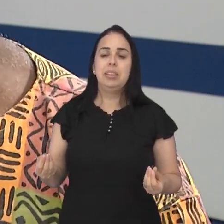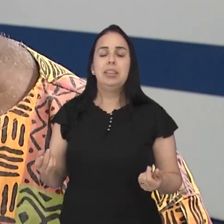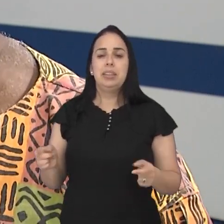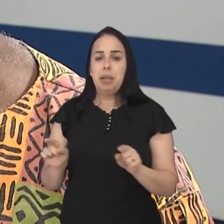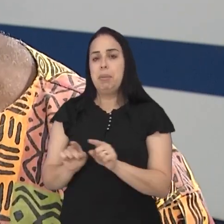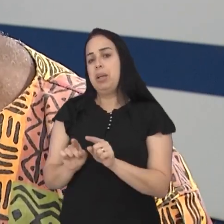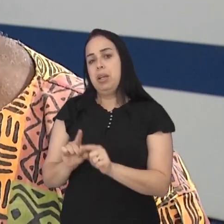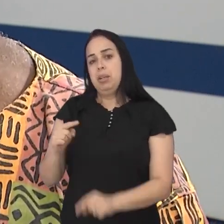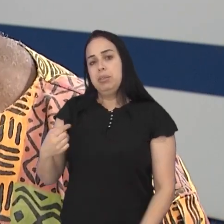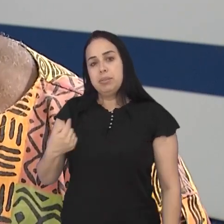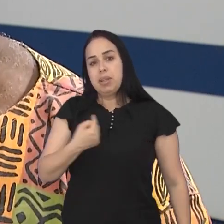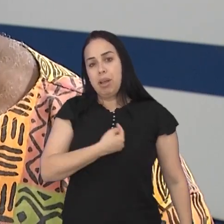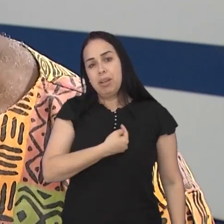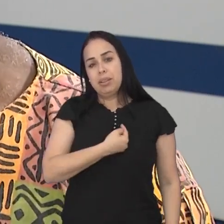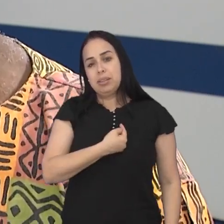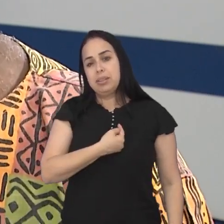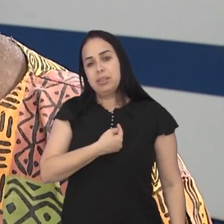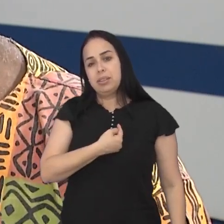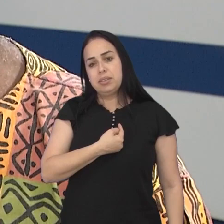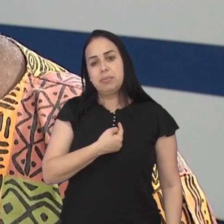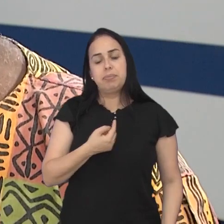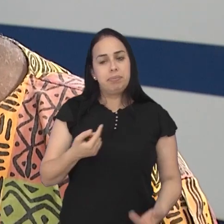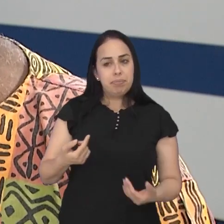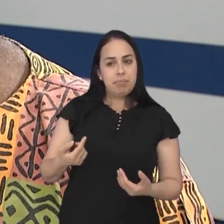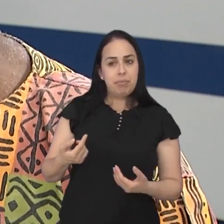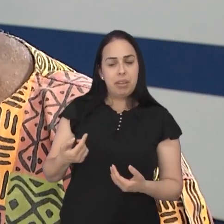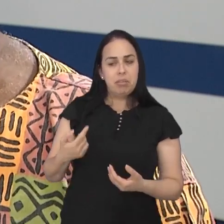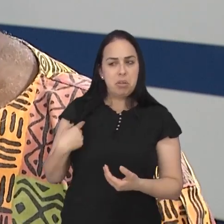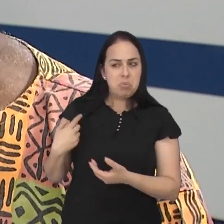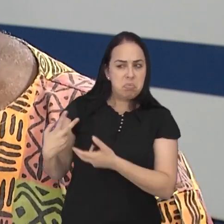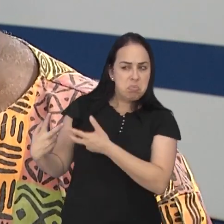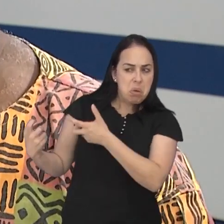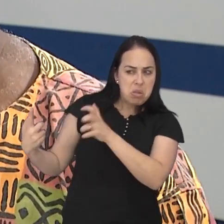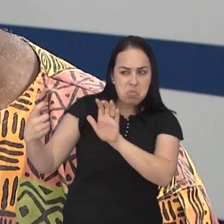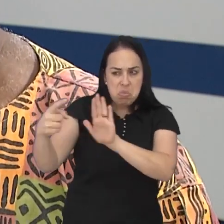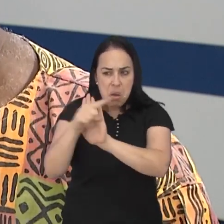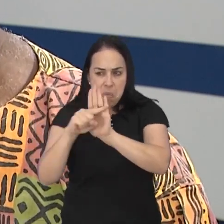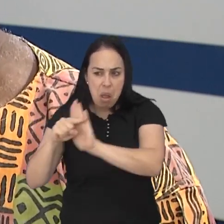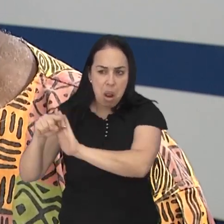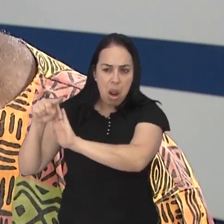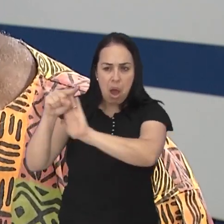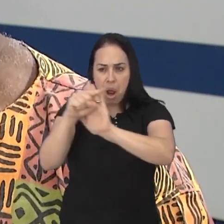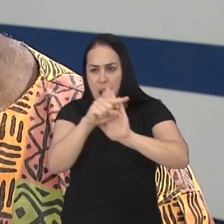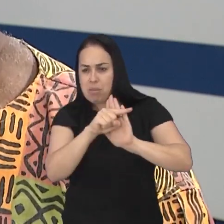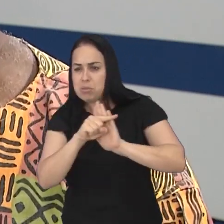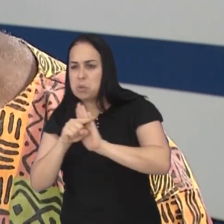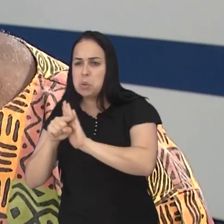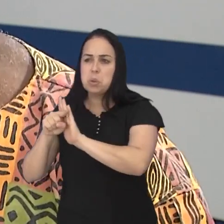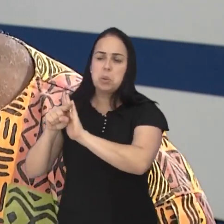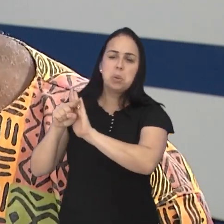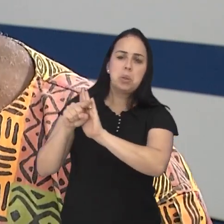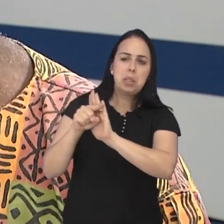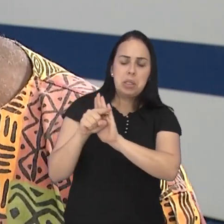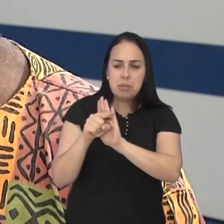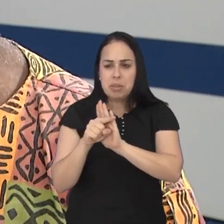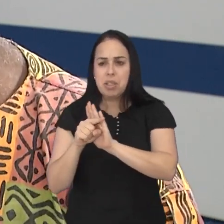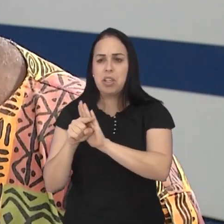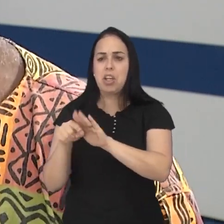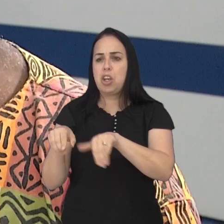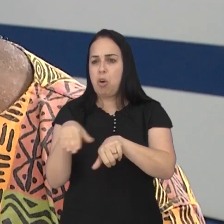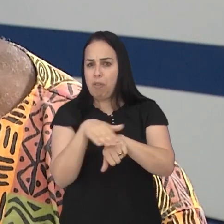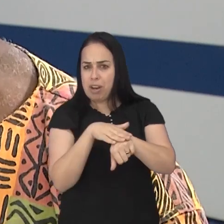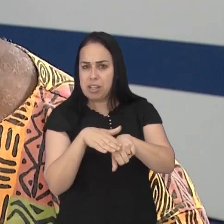a gente fizemos assim, um mapeamento, né? Fizemos uma pesquisa, conversamos com